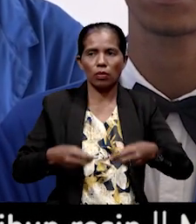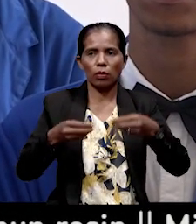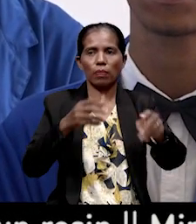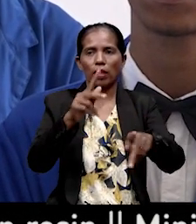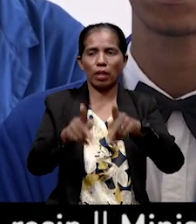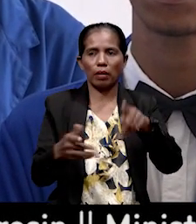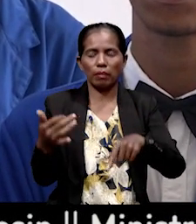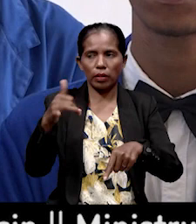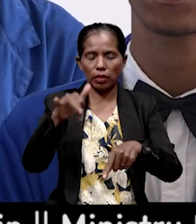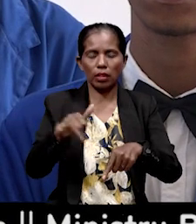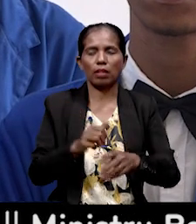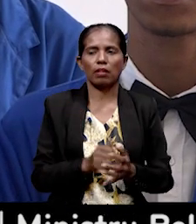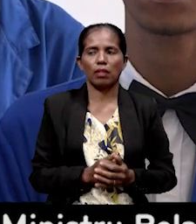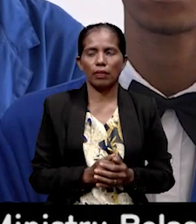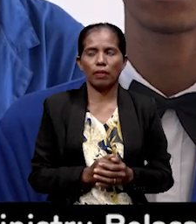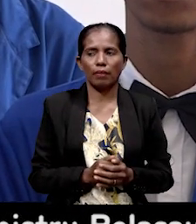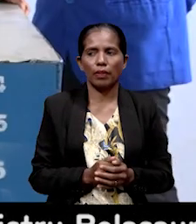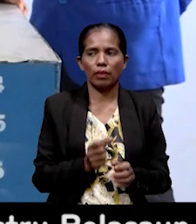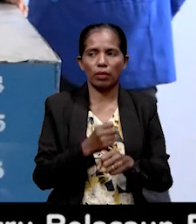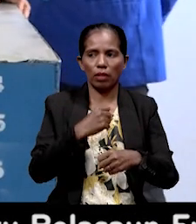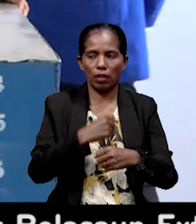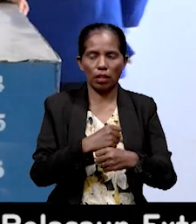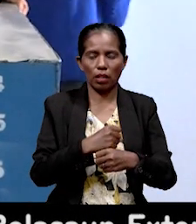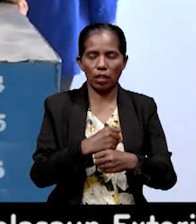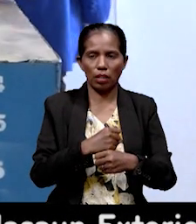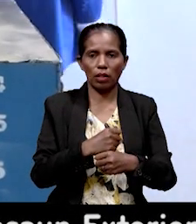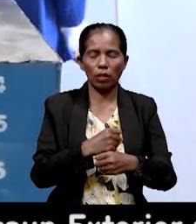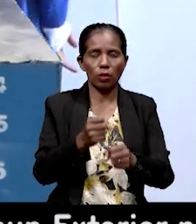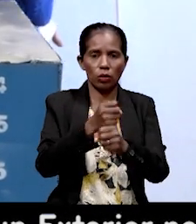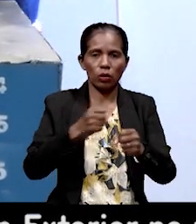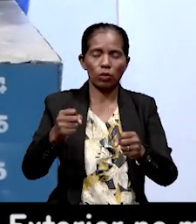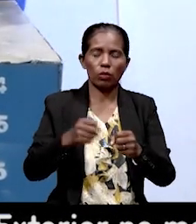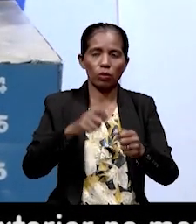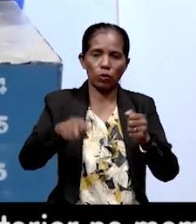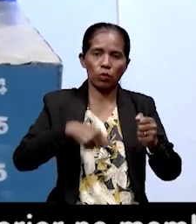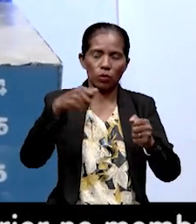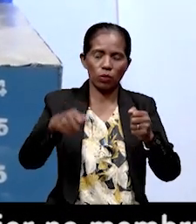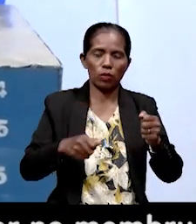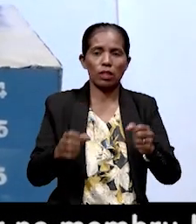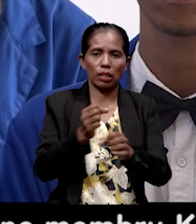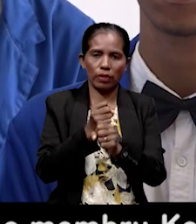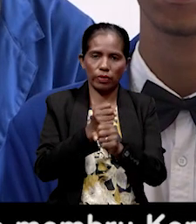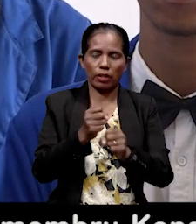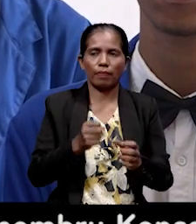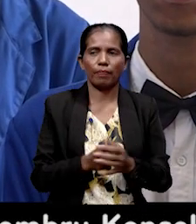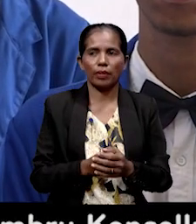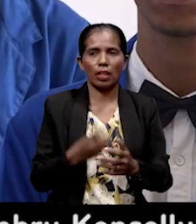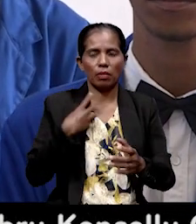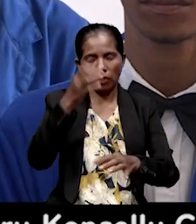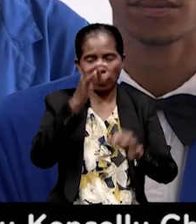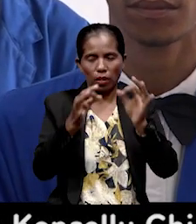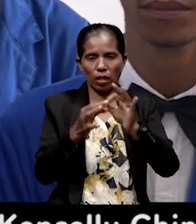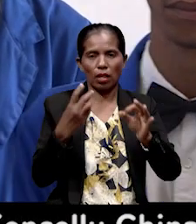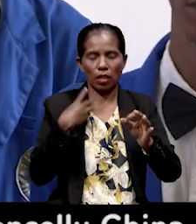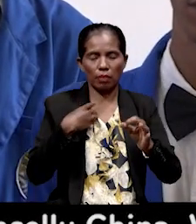sira halo hodi halo produsan ba kafe ut. Ami fier kata buat nipe ma kami halo, mai si ami nia